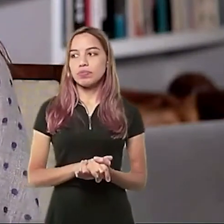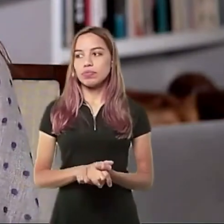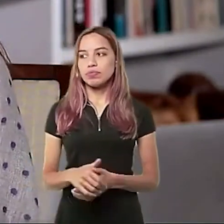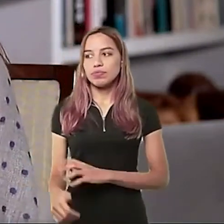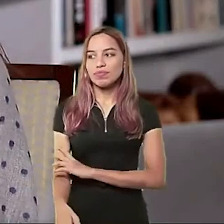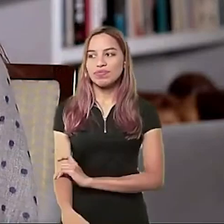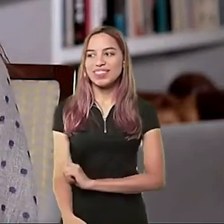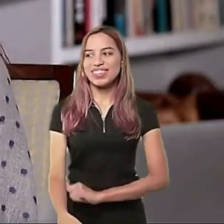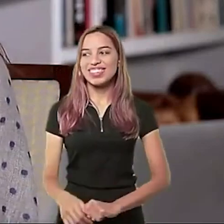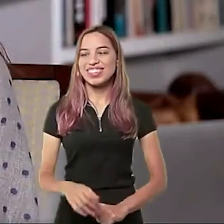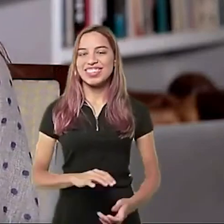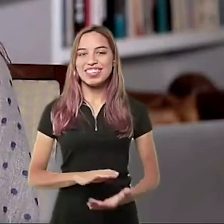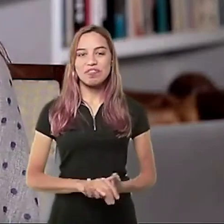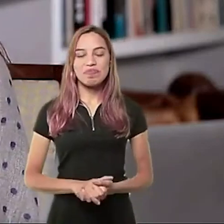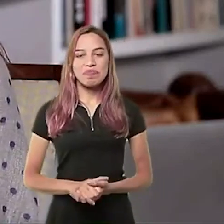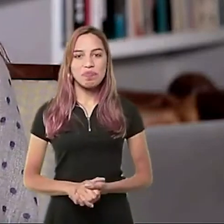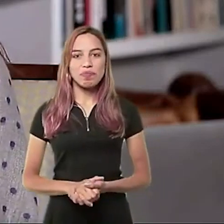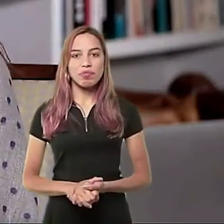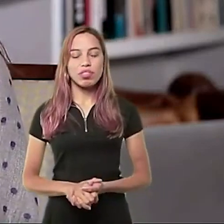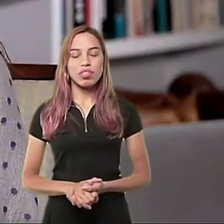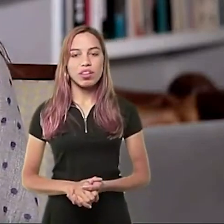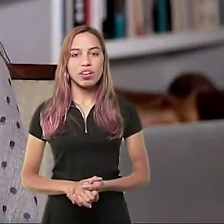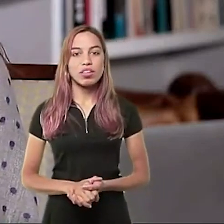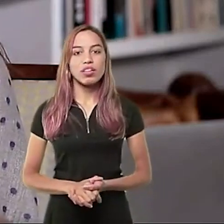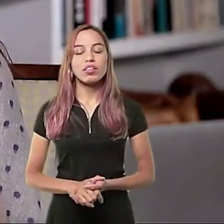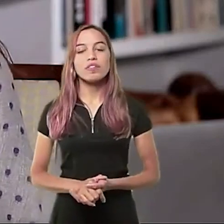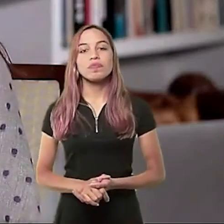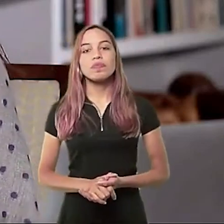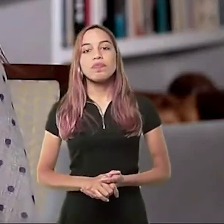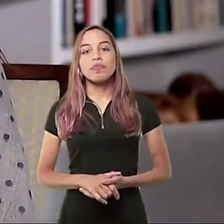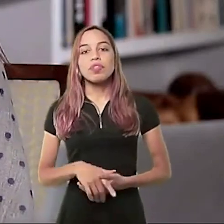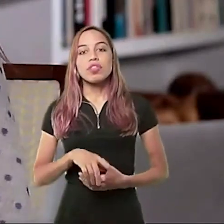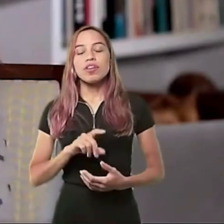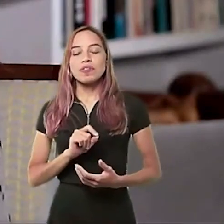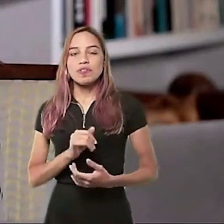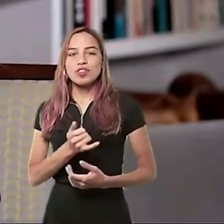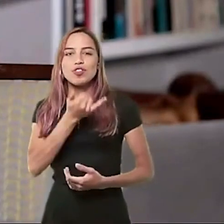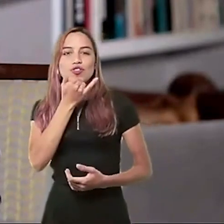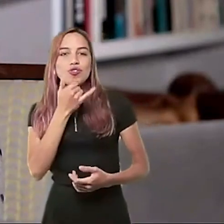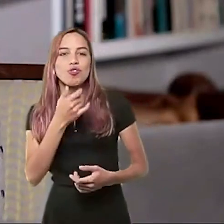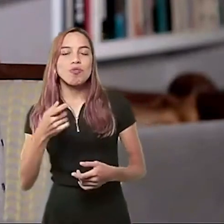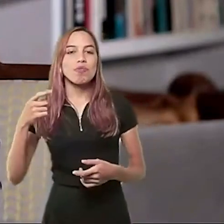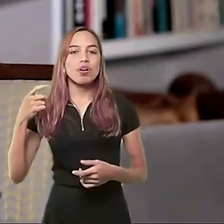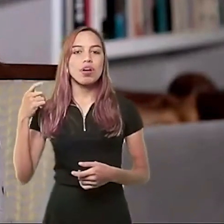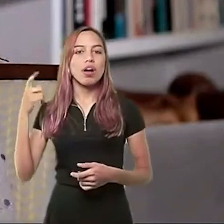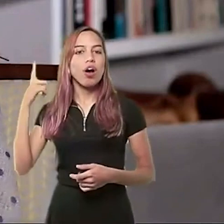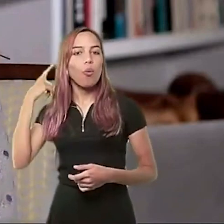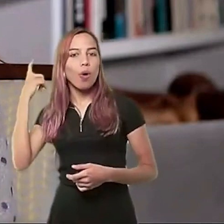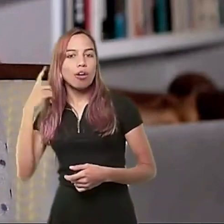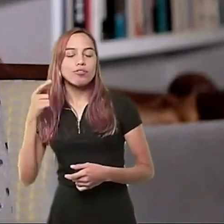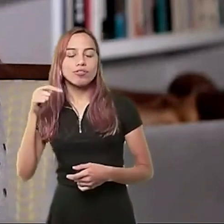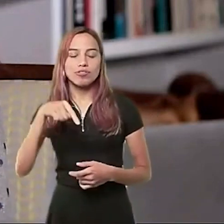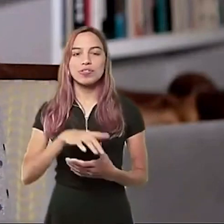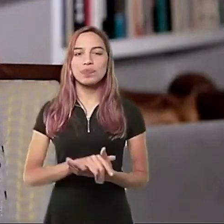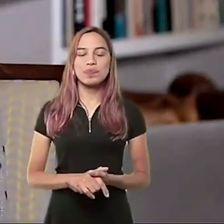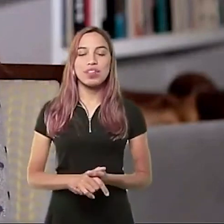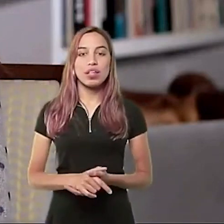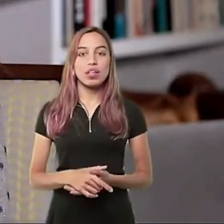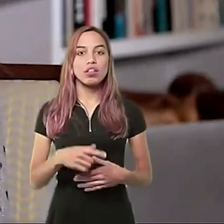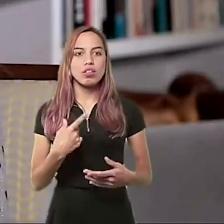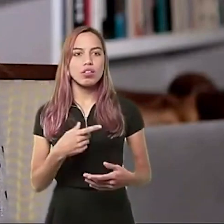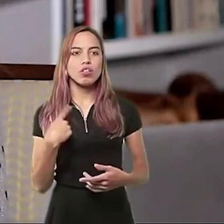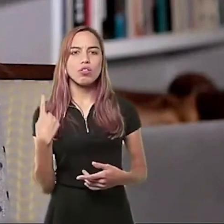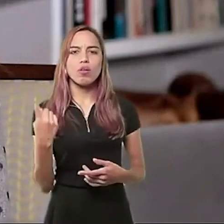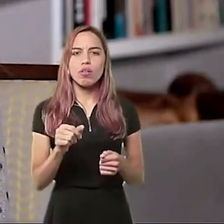camisa branca com estampa de bolas azuis sobre uma blusa preta com colares diversos. E a gente realiza o